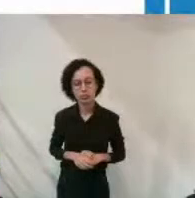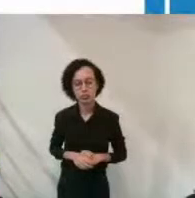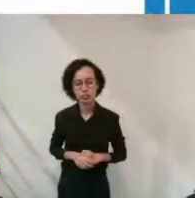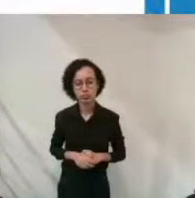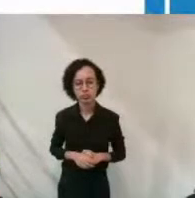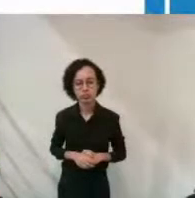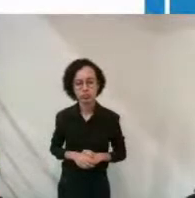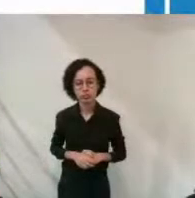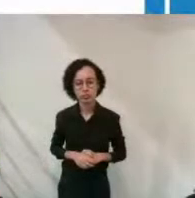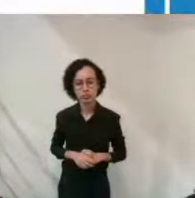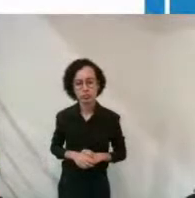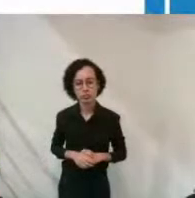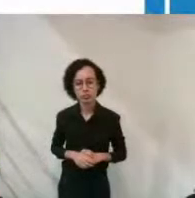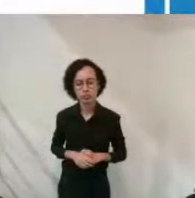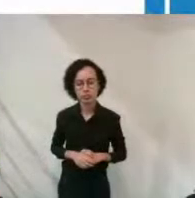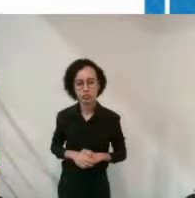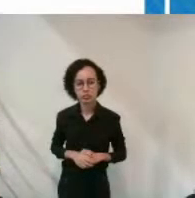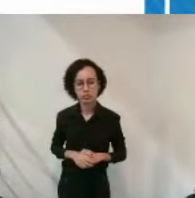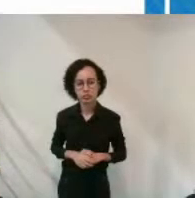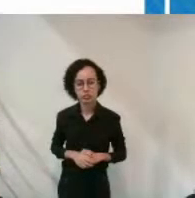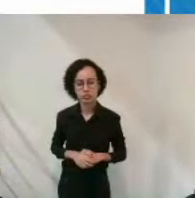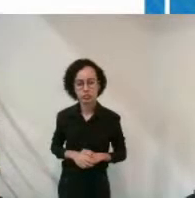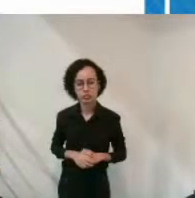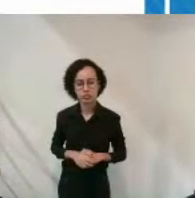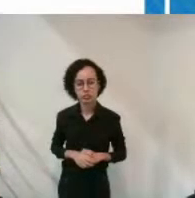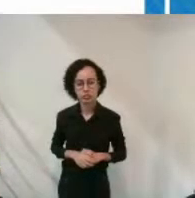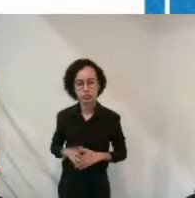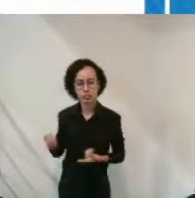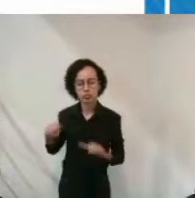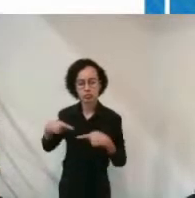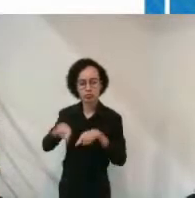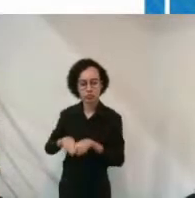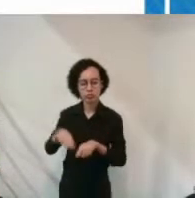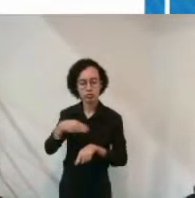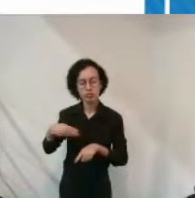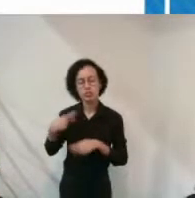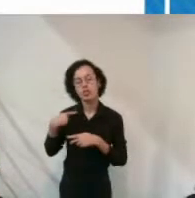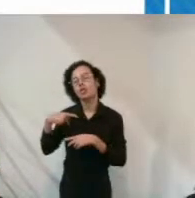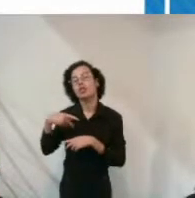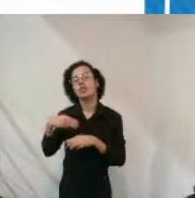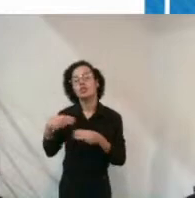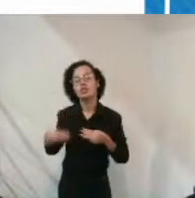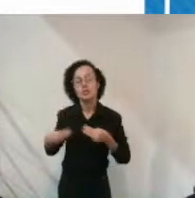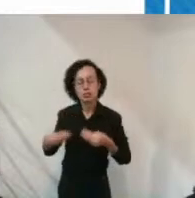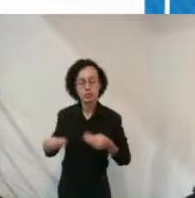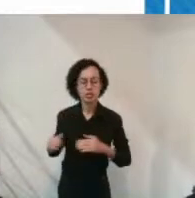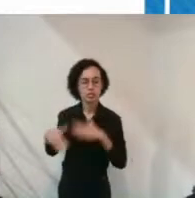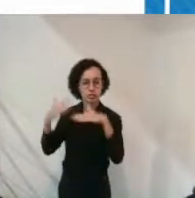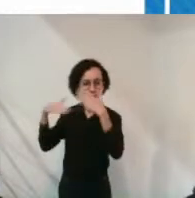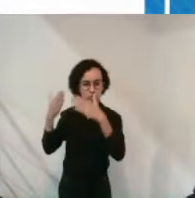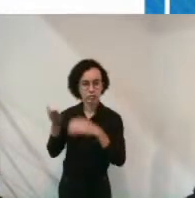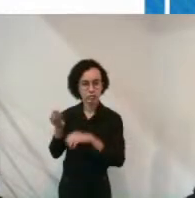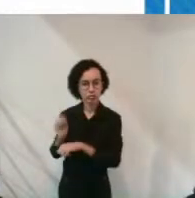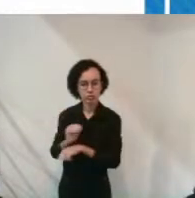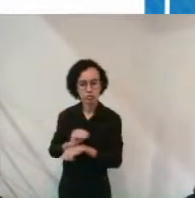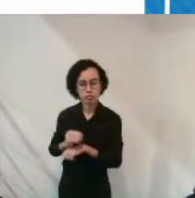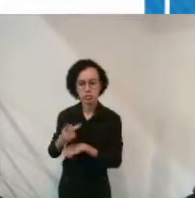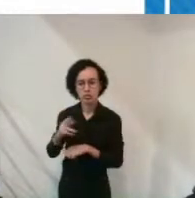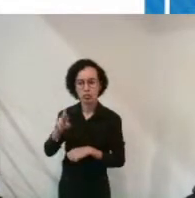né? Que é uma parceria entre o Ministério de Desenvolvimento e o Proteger, né?